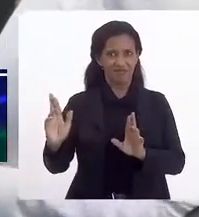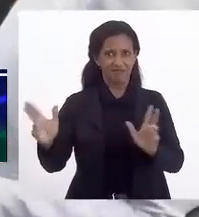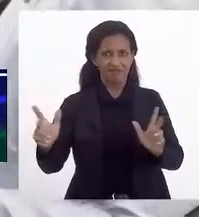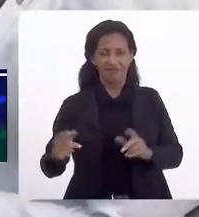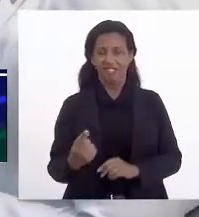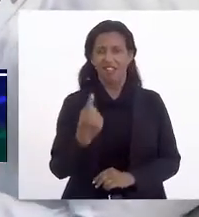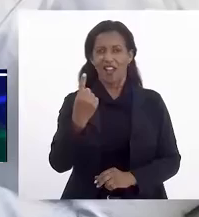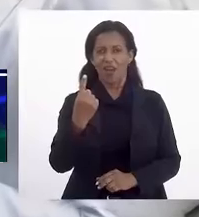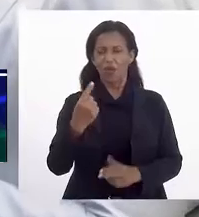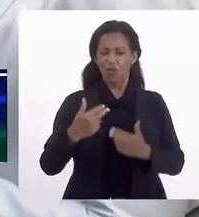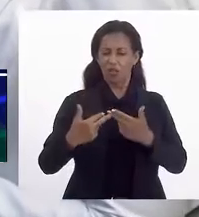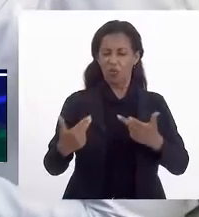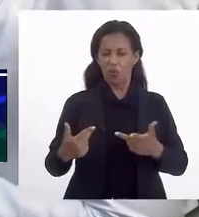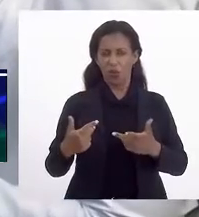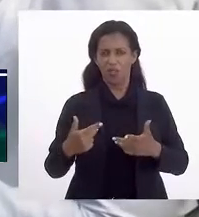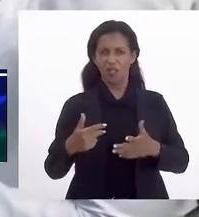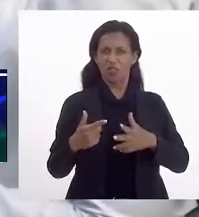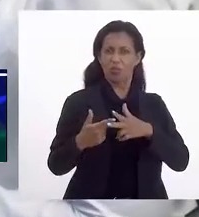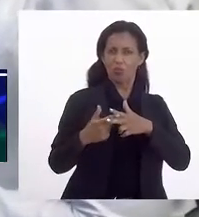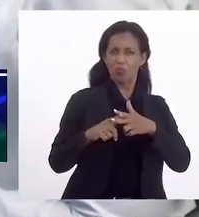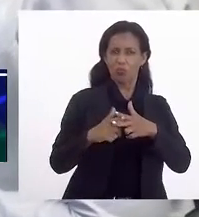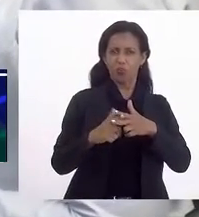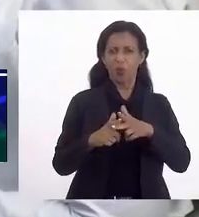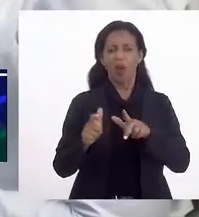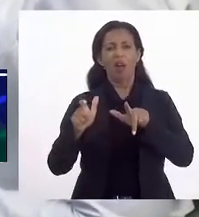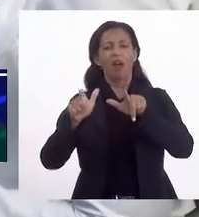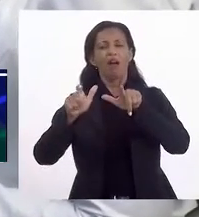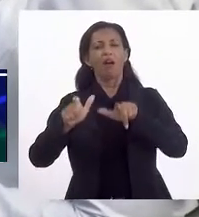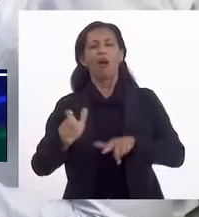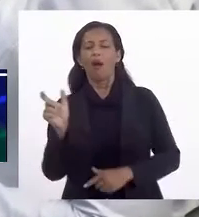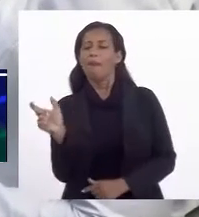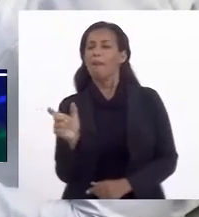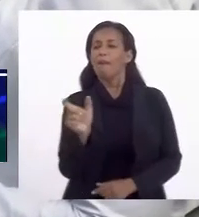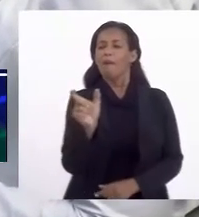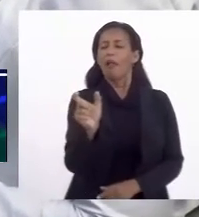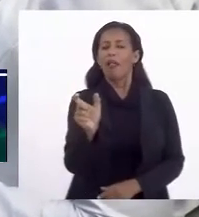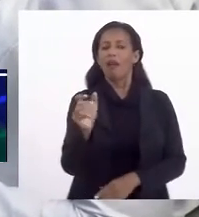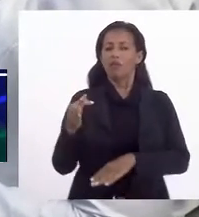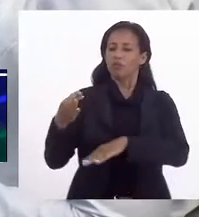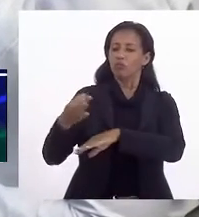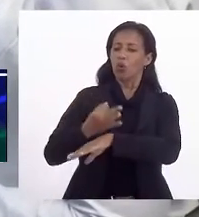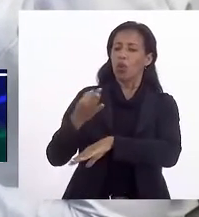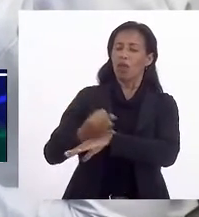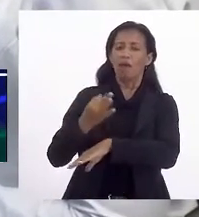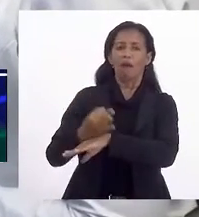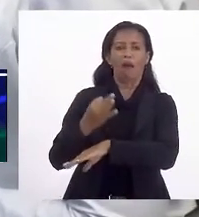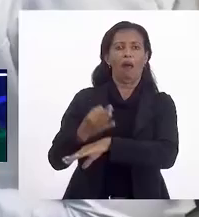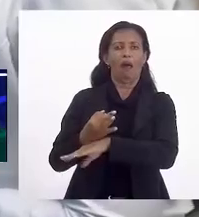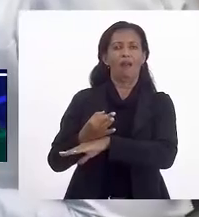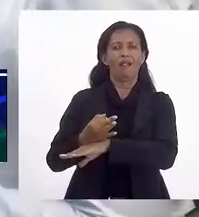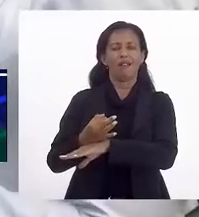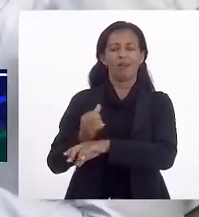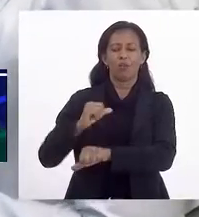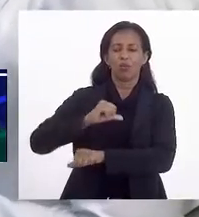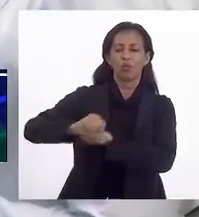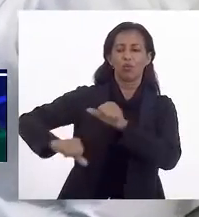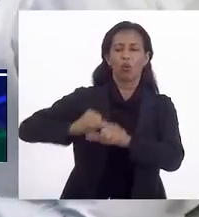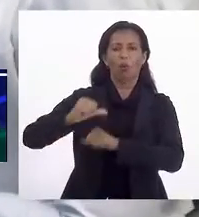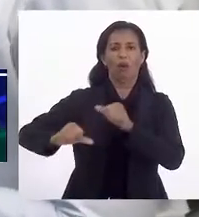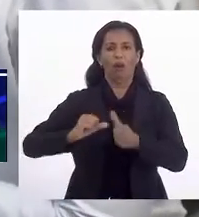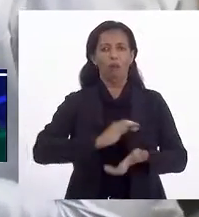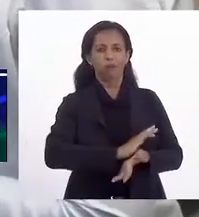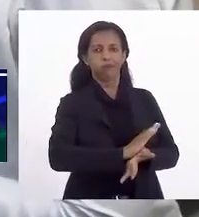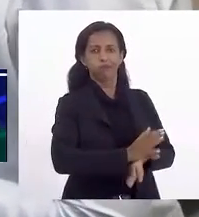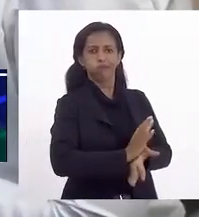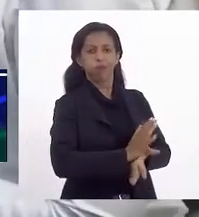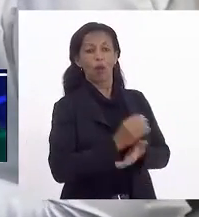que eu corrigi, bobagem, é onde está a palavra intolerância. Eu estou substituindo tudo que eu posso por preconceito. Só que eu participo, sou